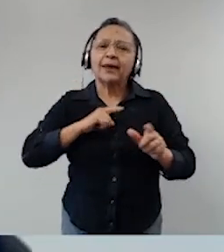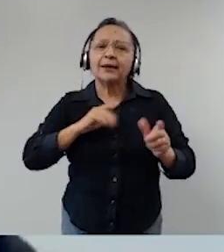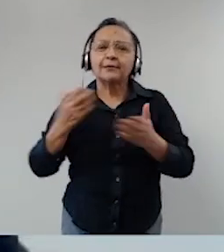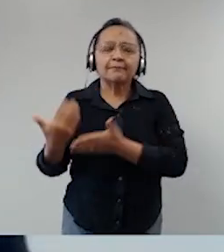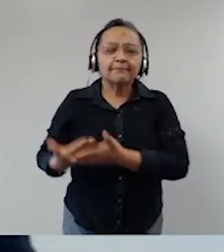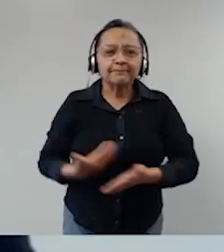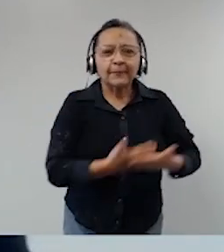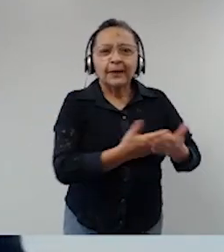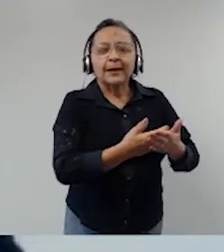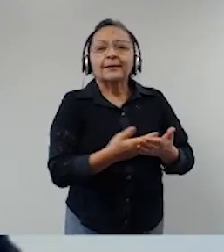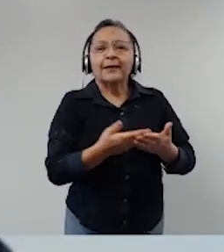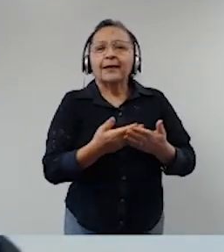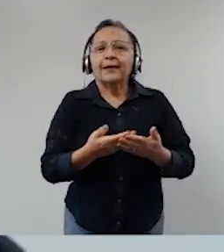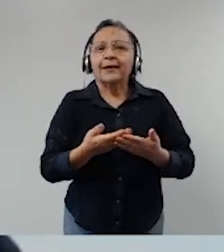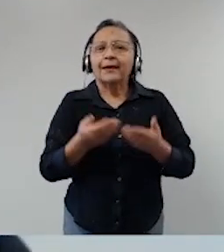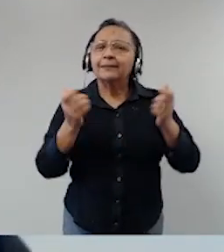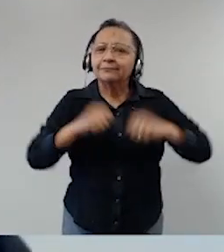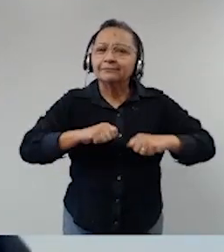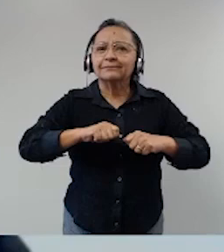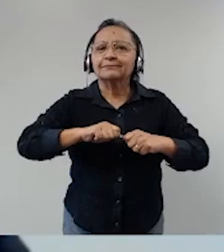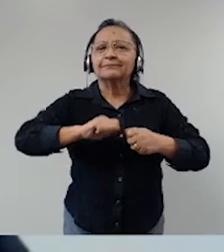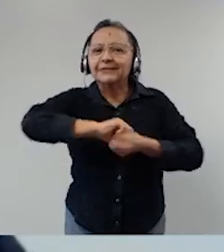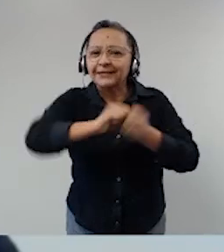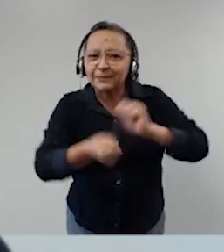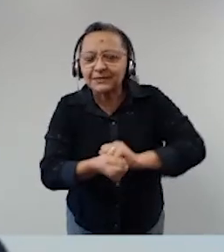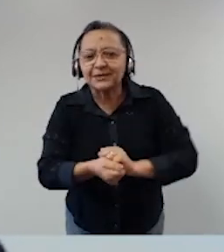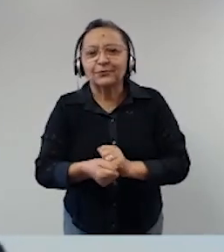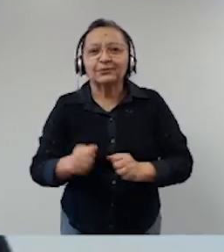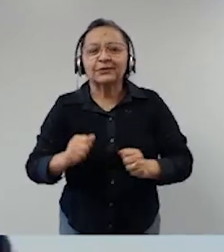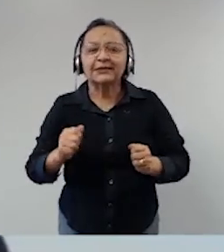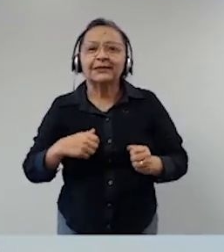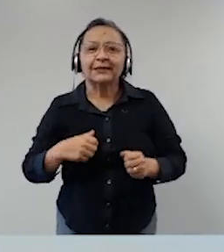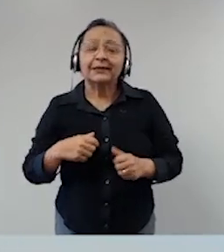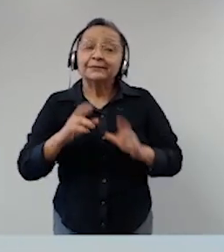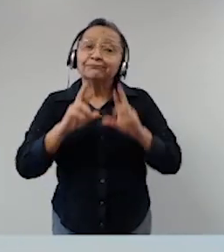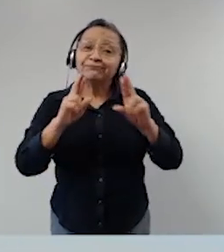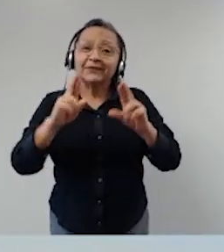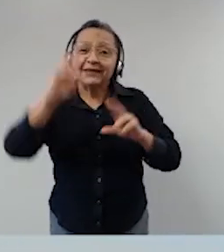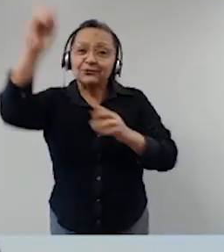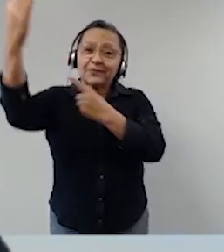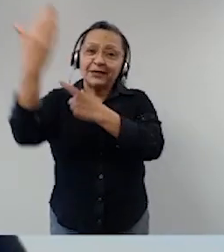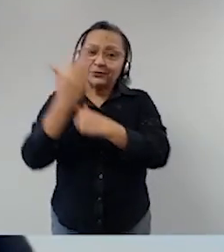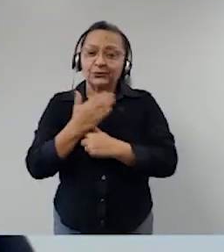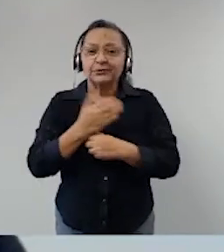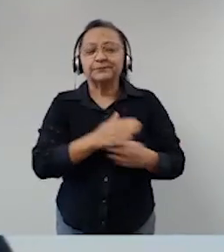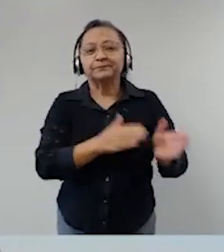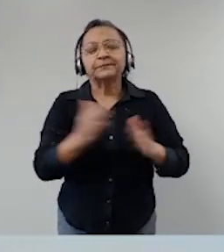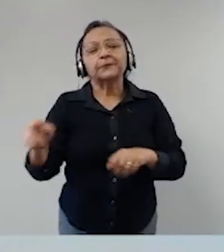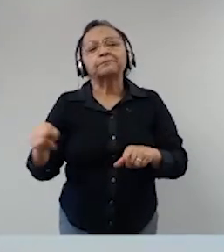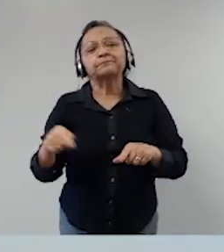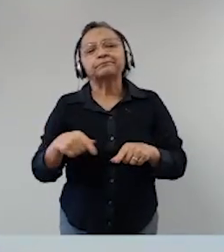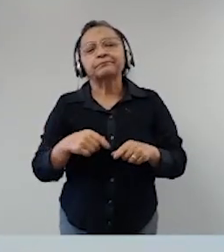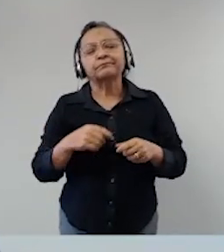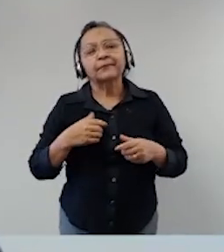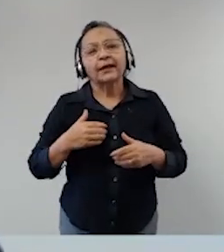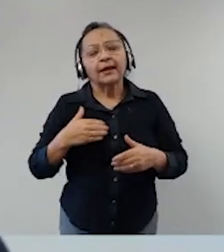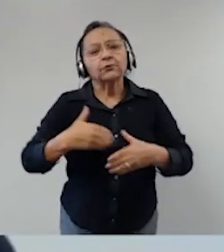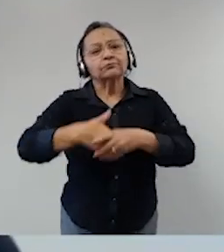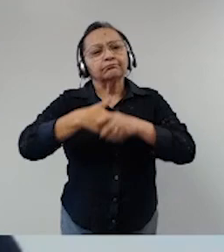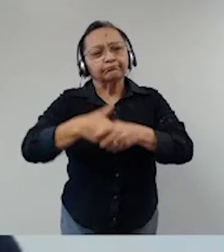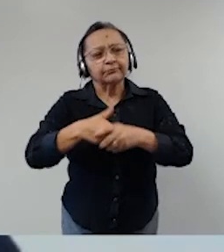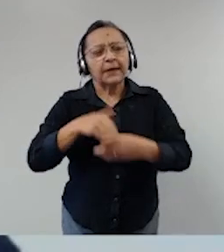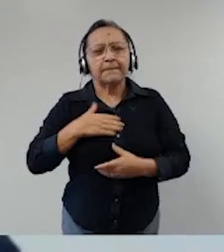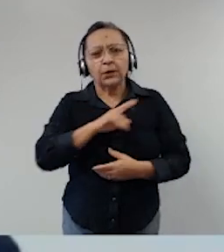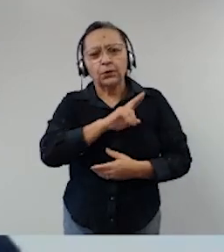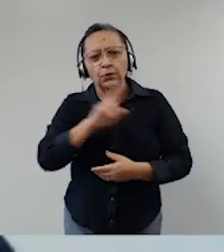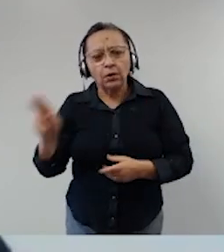de nossas características. Eu espero que Deus me ajude. Dentro desse espírito, eu saúdo, em meu nome pessoal,